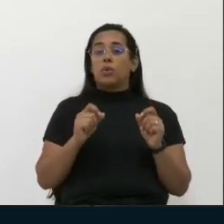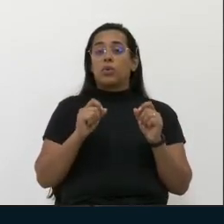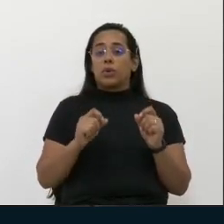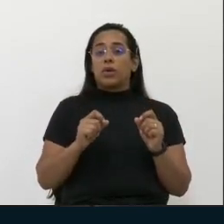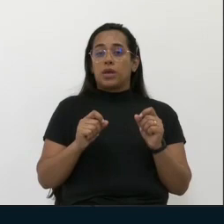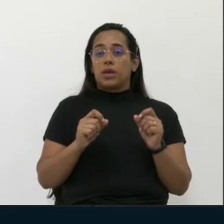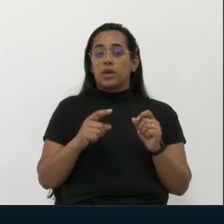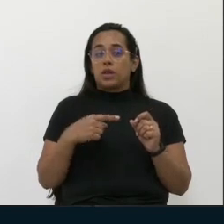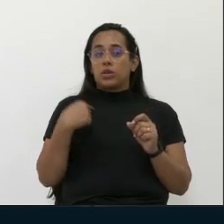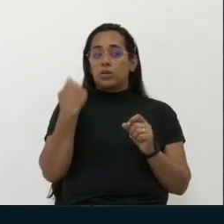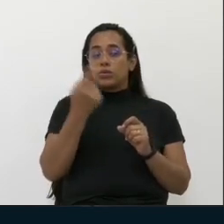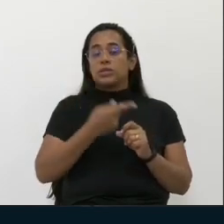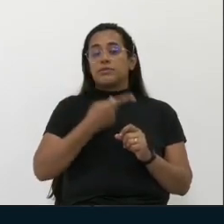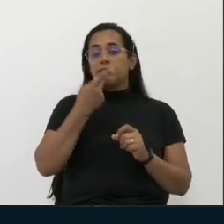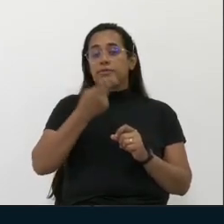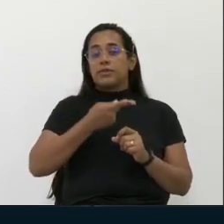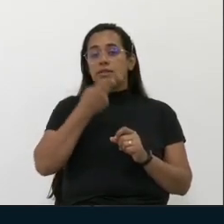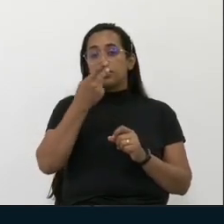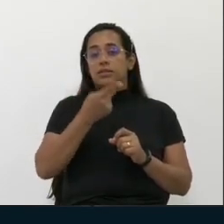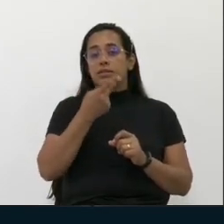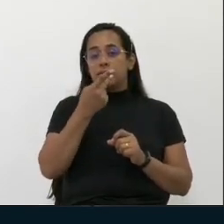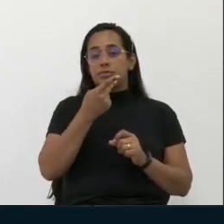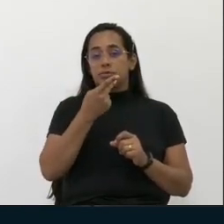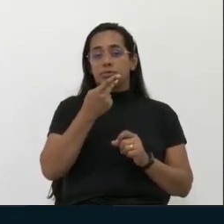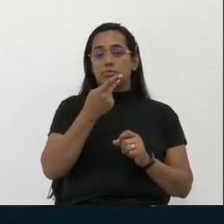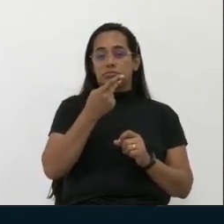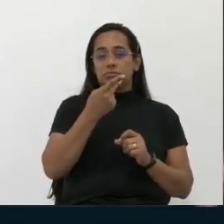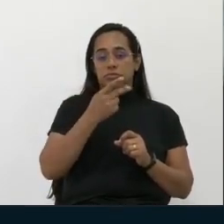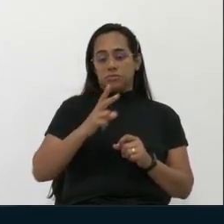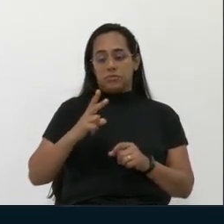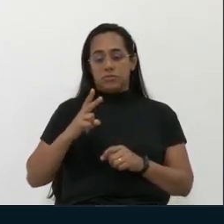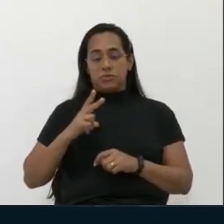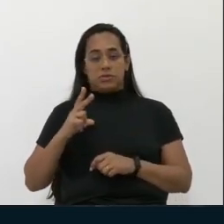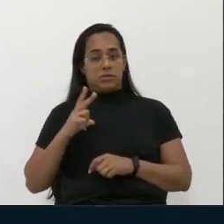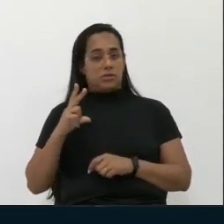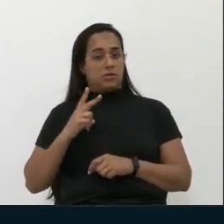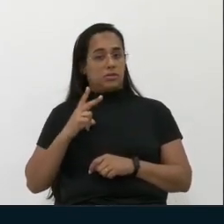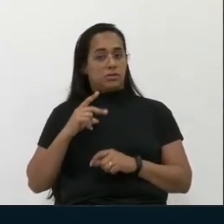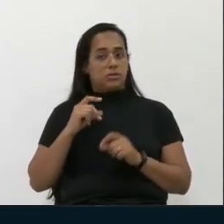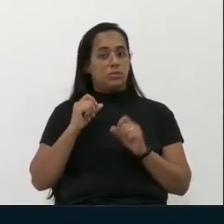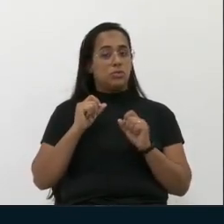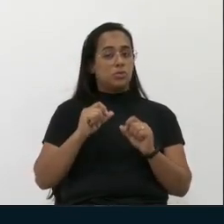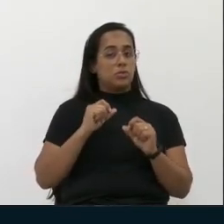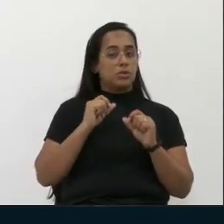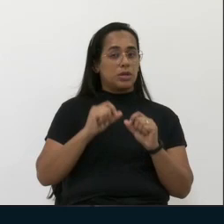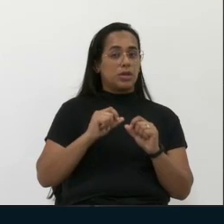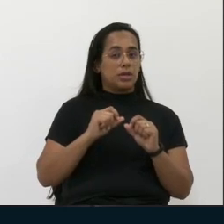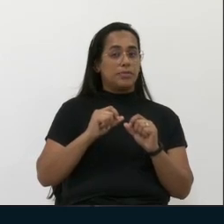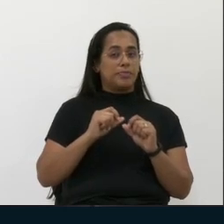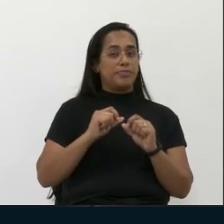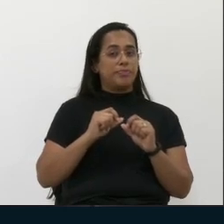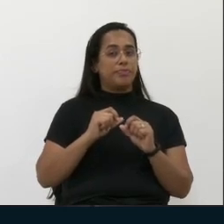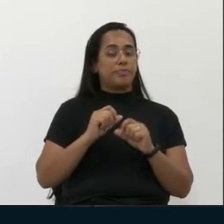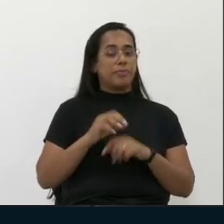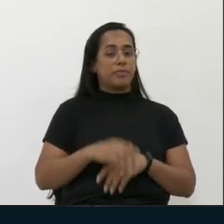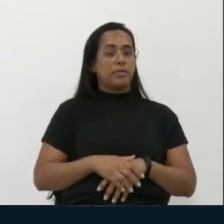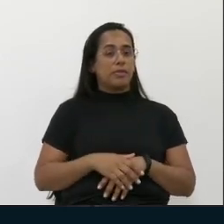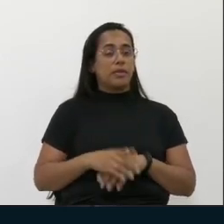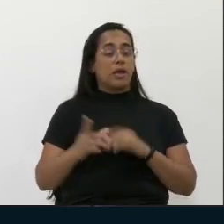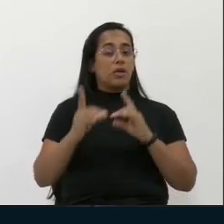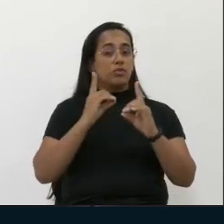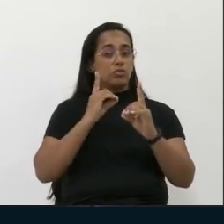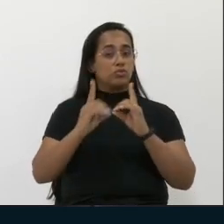passo na Via Dutra, há 4 meses começaram a fazer grandes obras, vereador Fausto Miguel Martelo, é